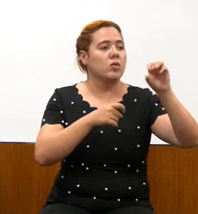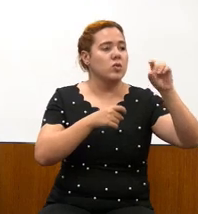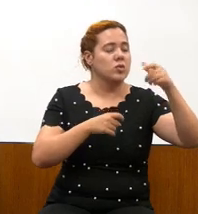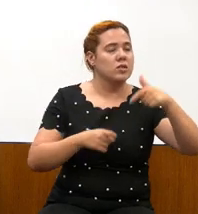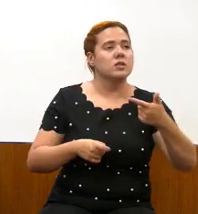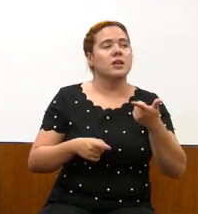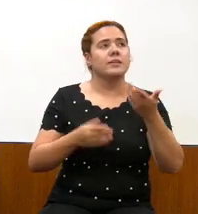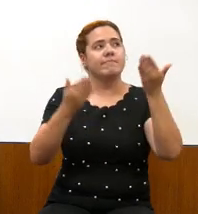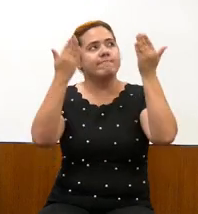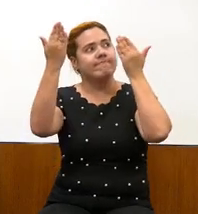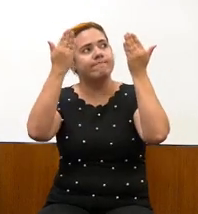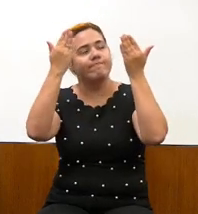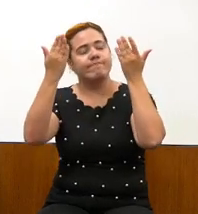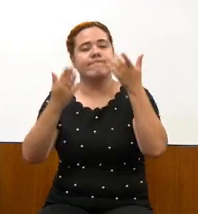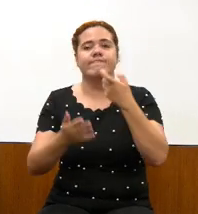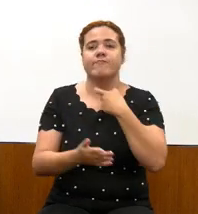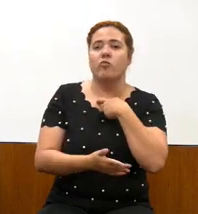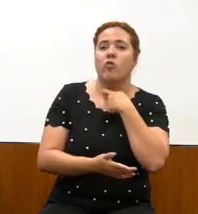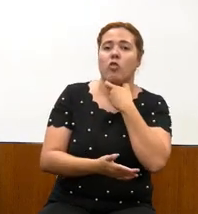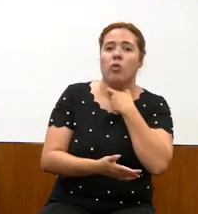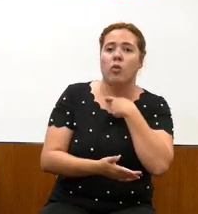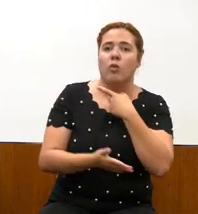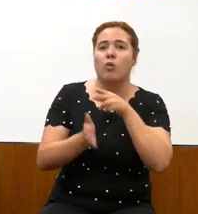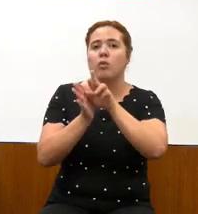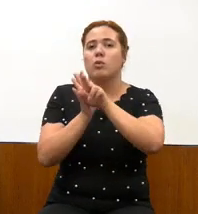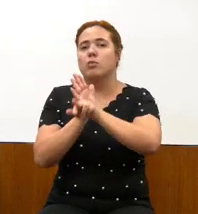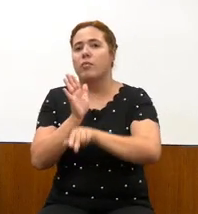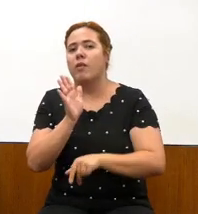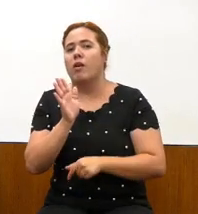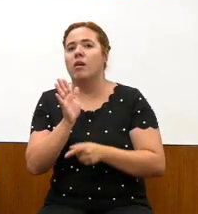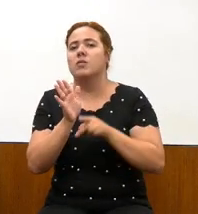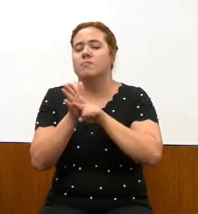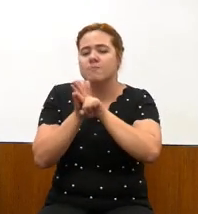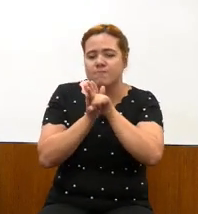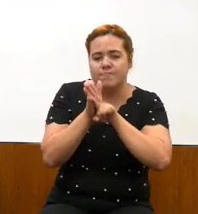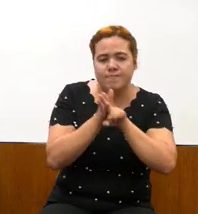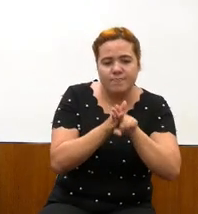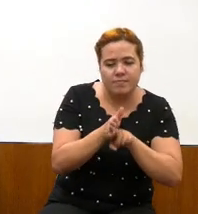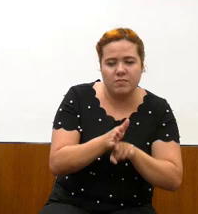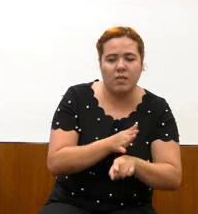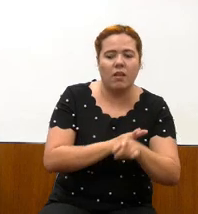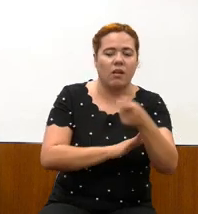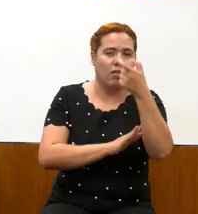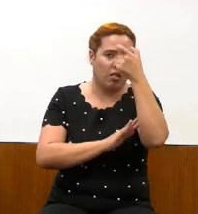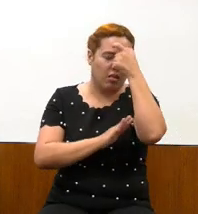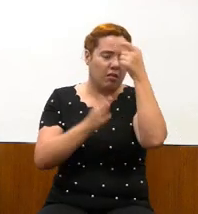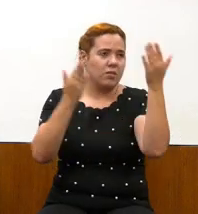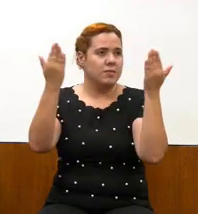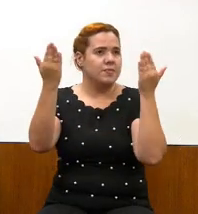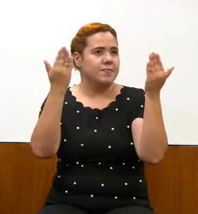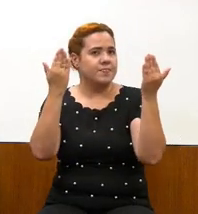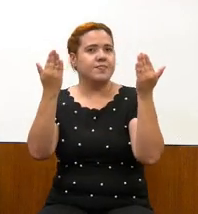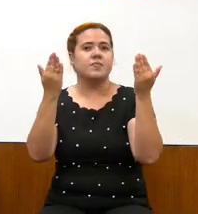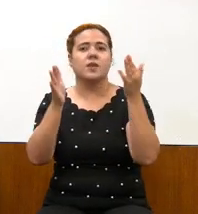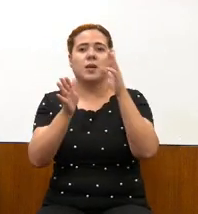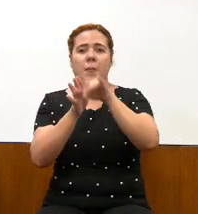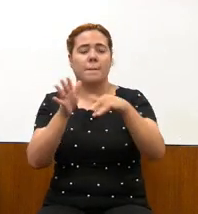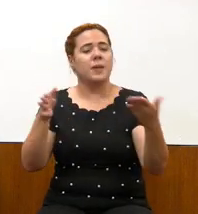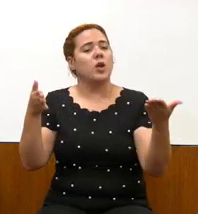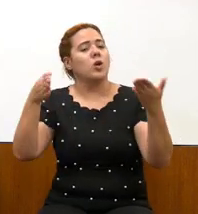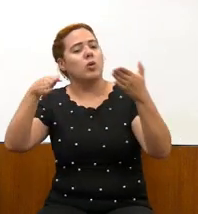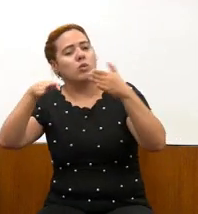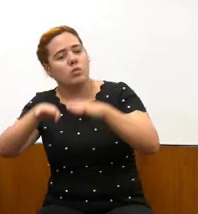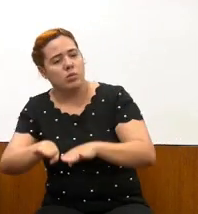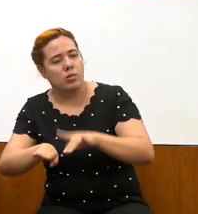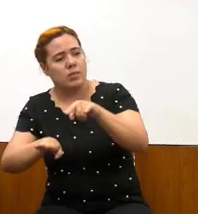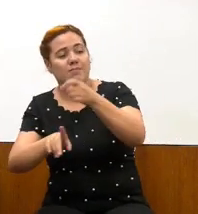fonoaudióloga, ou a psicopedagoga, o psiquiatra, são fundamentais para nós incluirmos essas pessoas